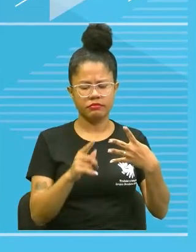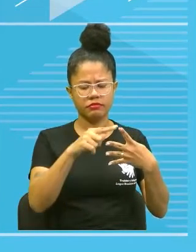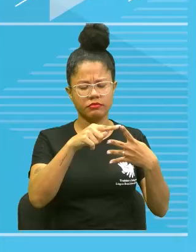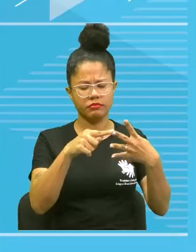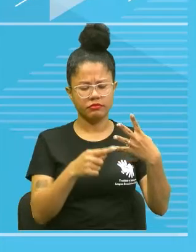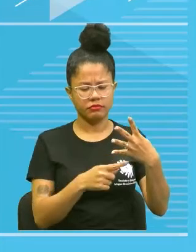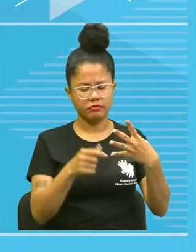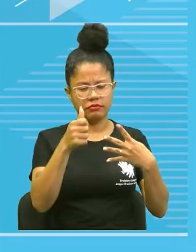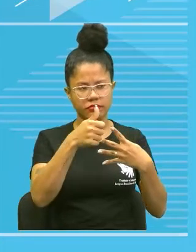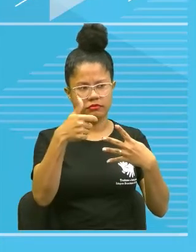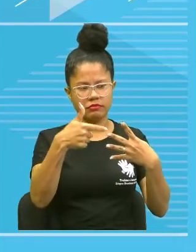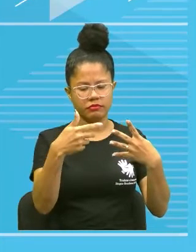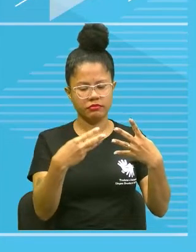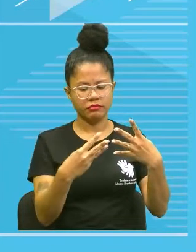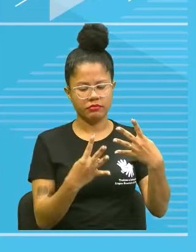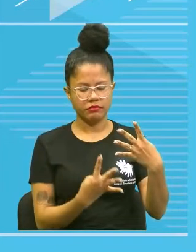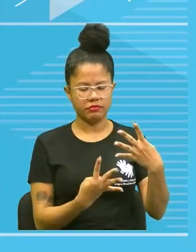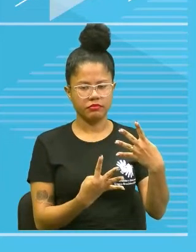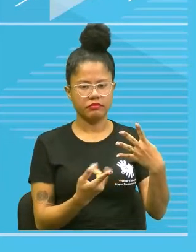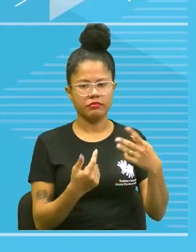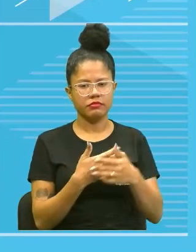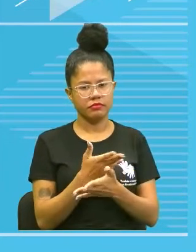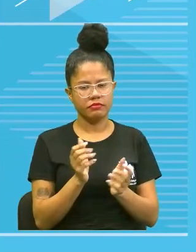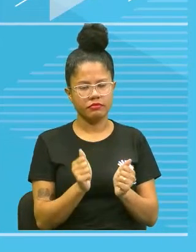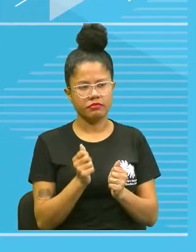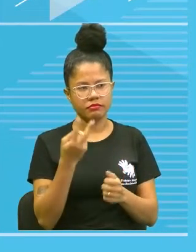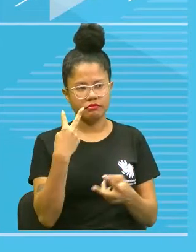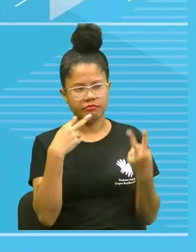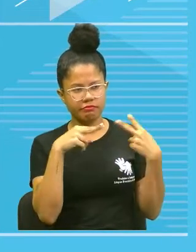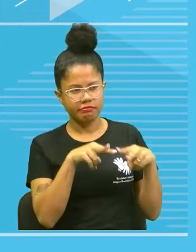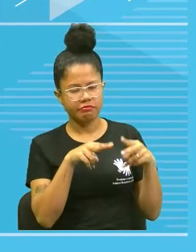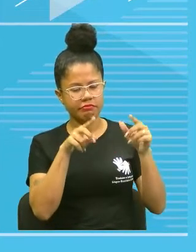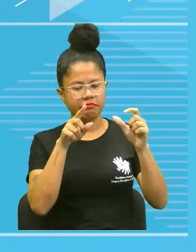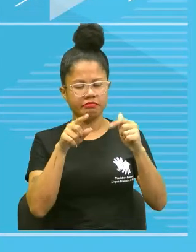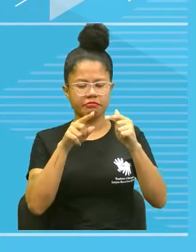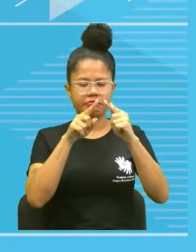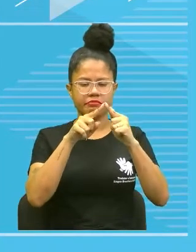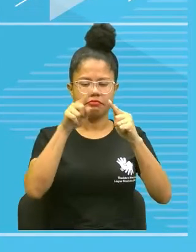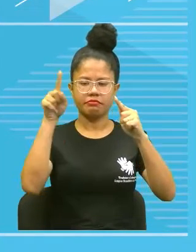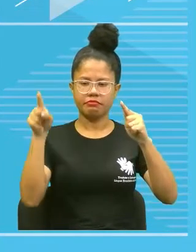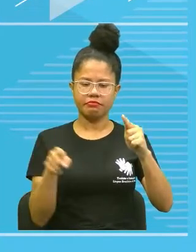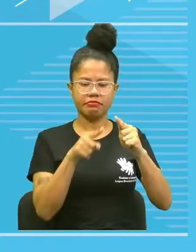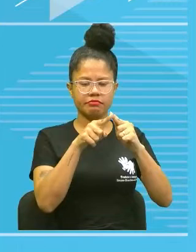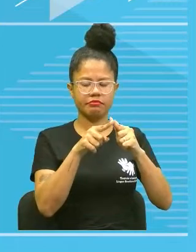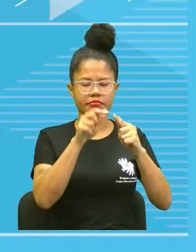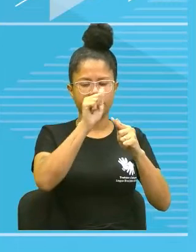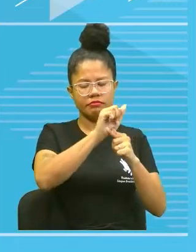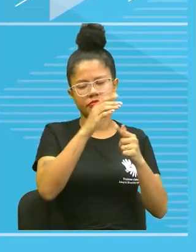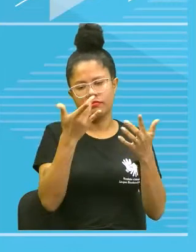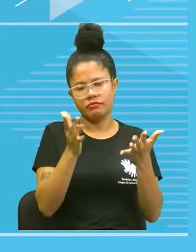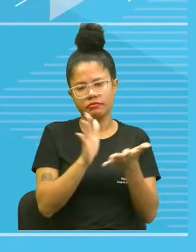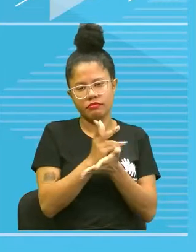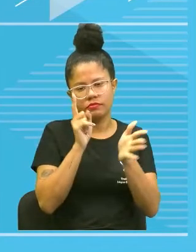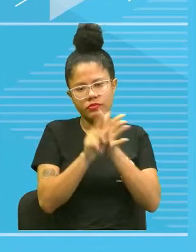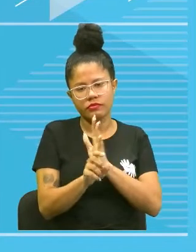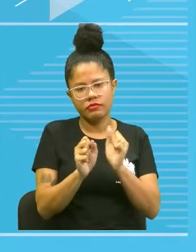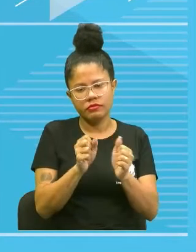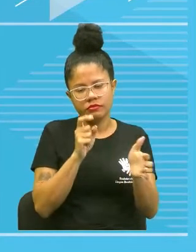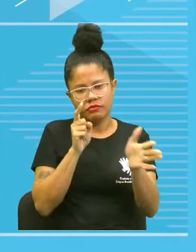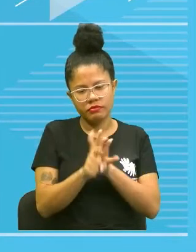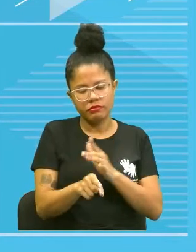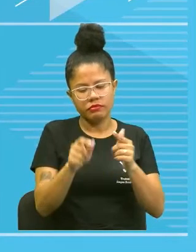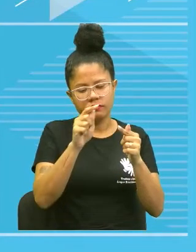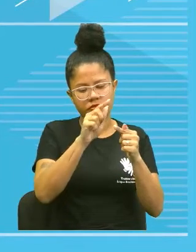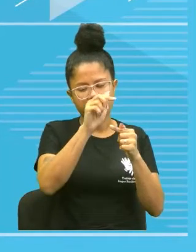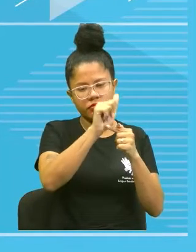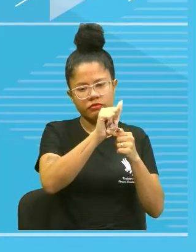analisar o ciclo de forma inversa. Às vezes uma questão, ela fala, olha, no lugar de ir do ponto A para o ponto D, você pode ir do ponto D para